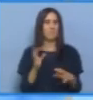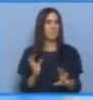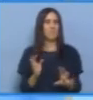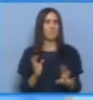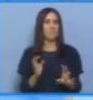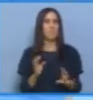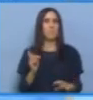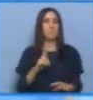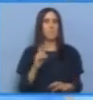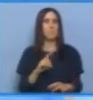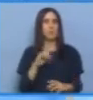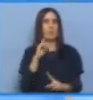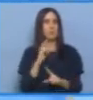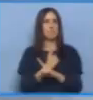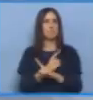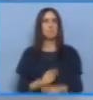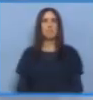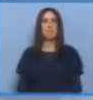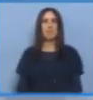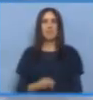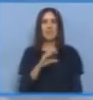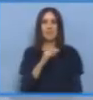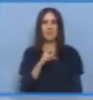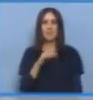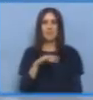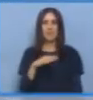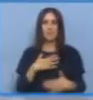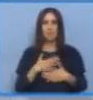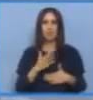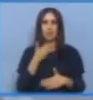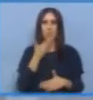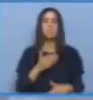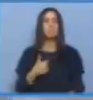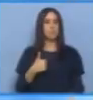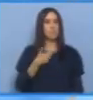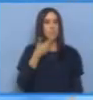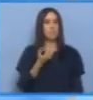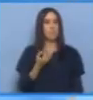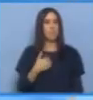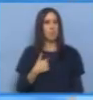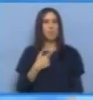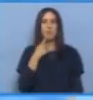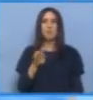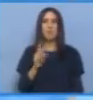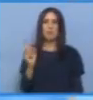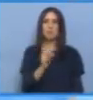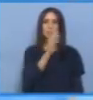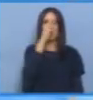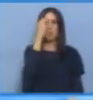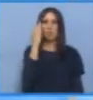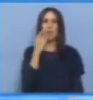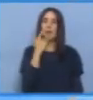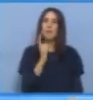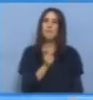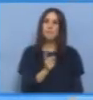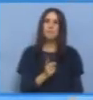que muitas vezes é totalmente o Catarina oposto. também já foi voluntária, por isso também tem essa experiência. Também tive essa experiência e é a mesma dificuldade do regresso. E talvez por isso